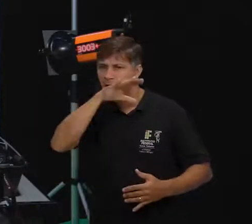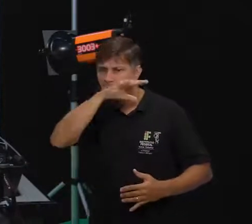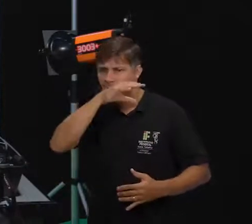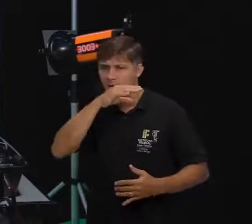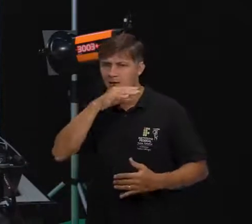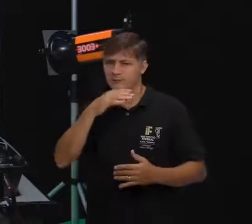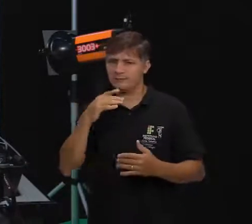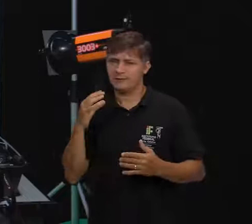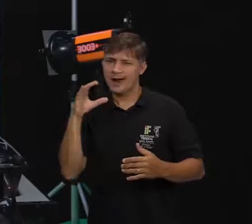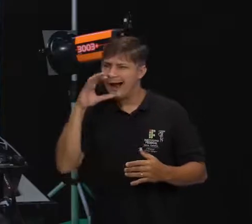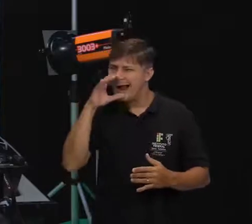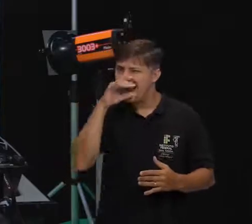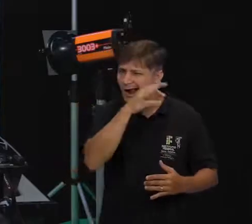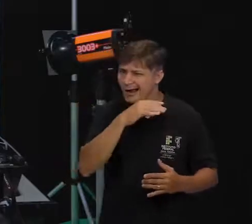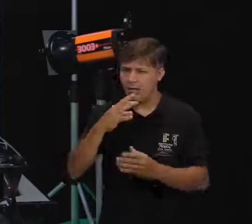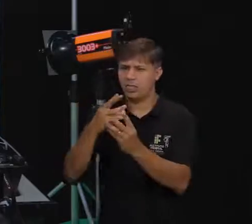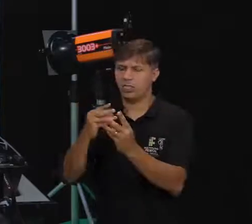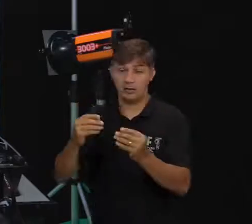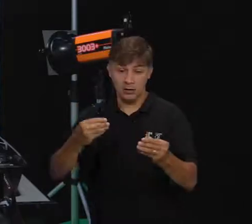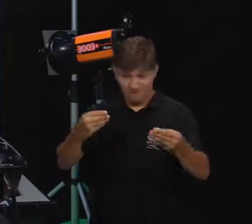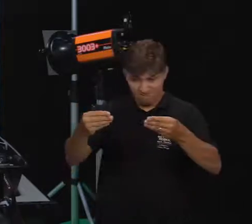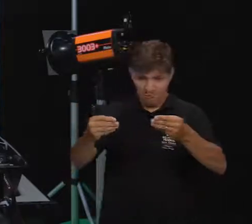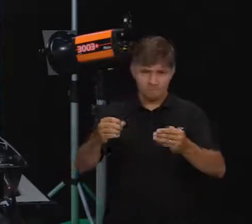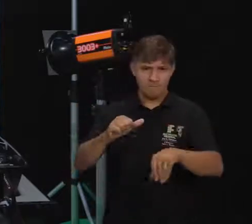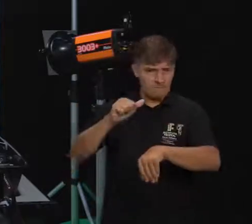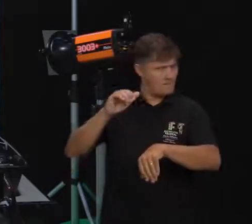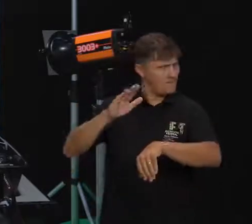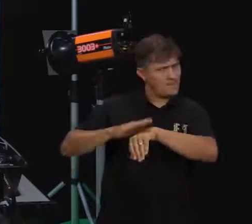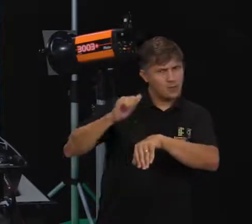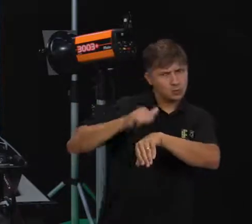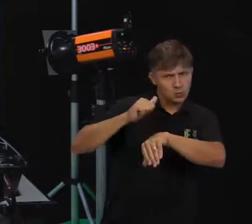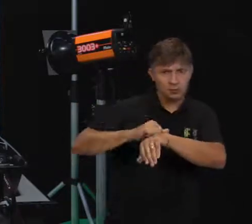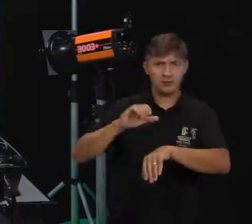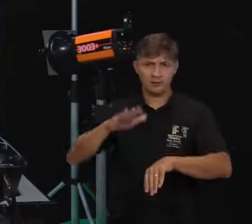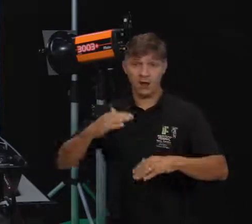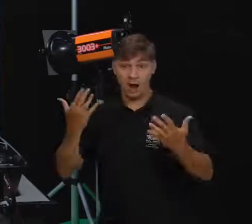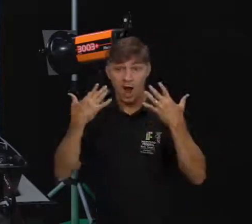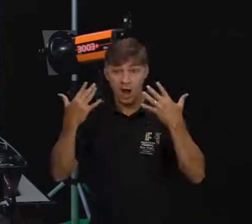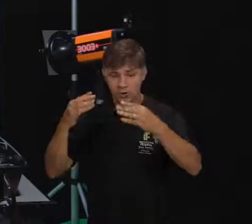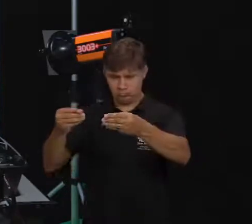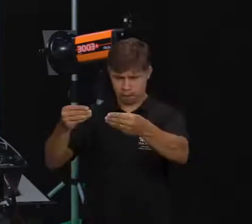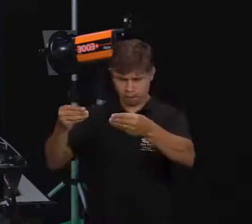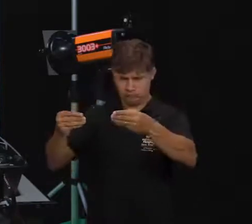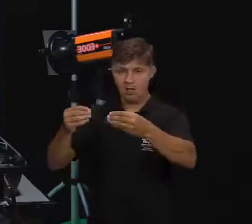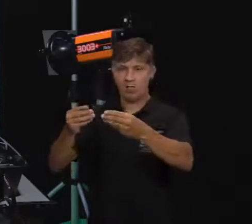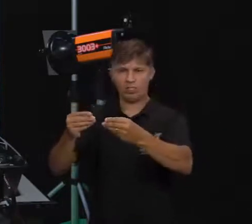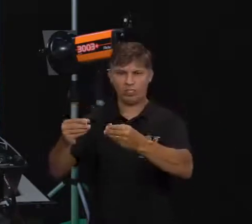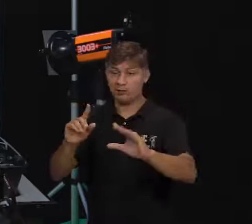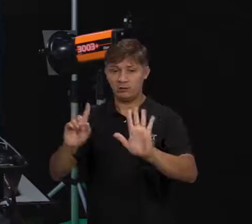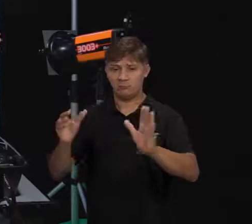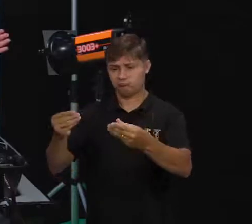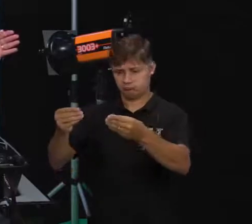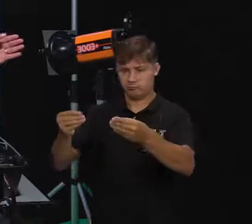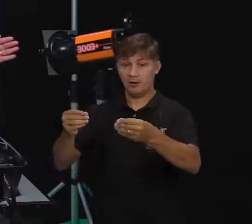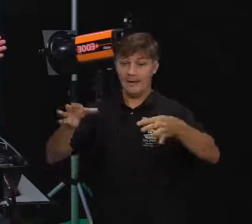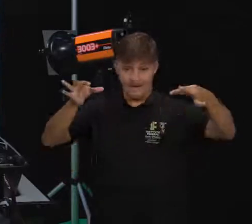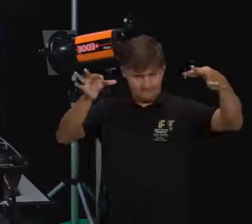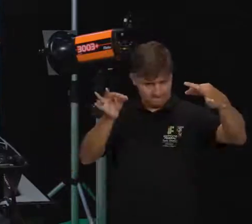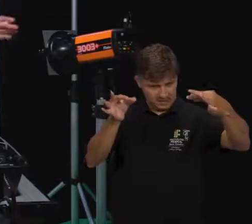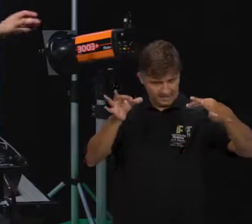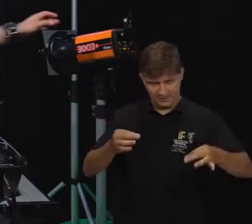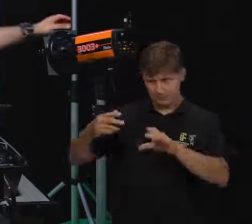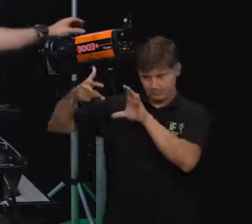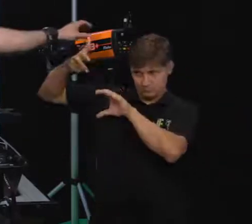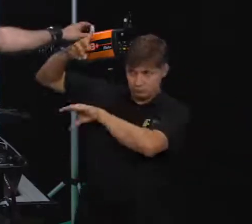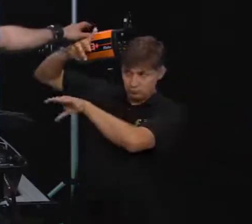aqui é mais duro, ó, o barulho, ó, faz até um barulho forte, né? Ele é mais resistente ao calor. Então eu coloquei ele com uma presilha aqui